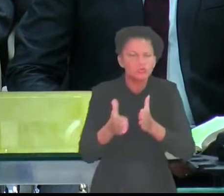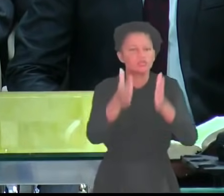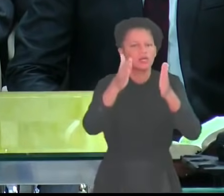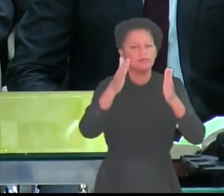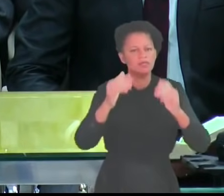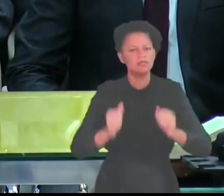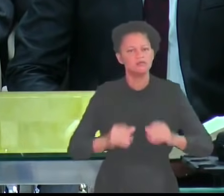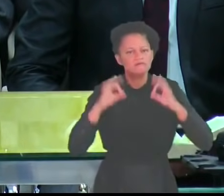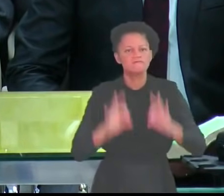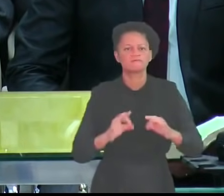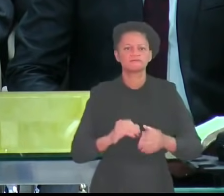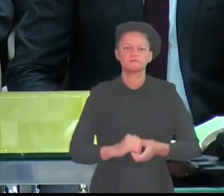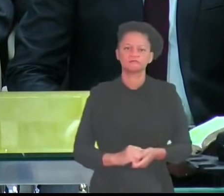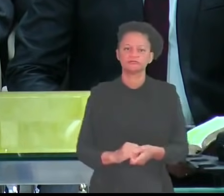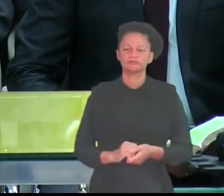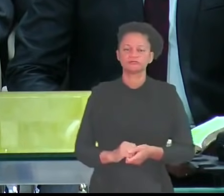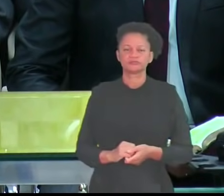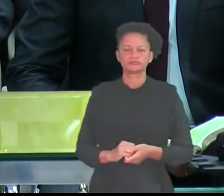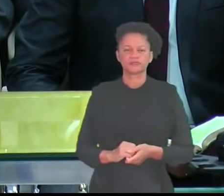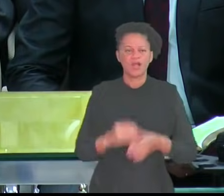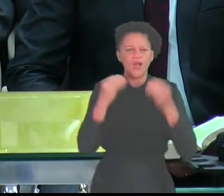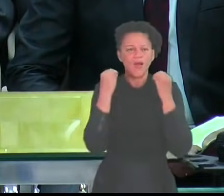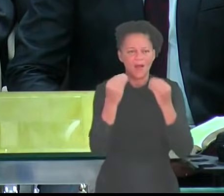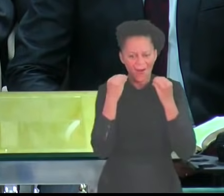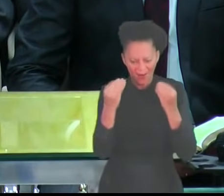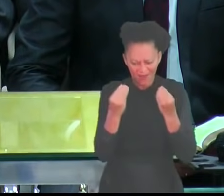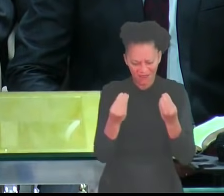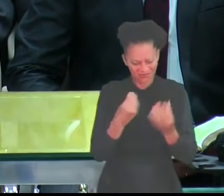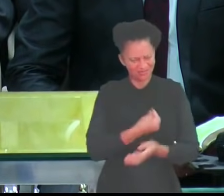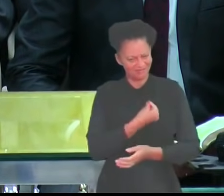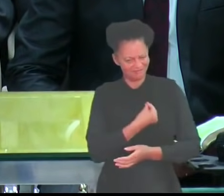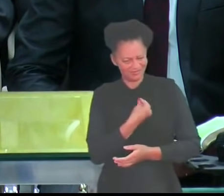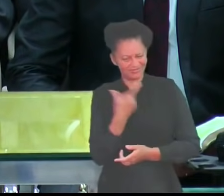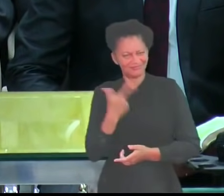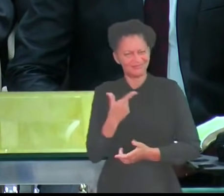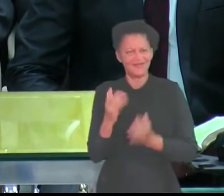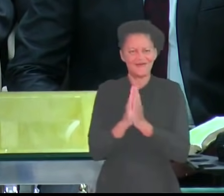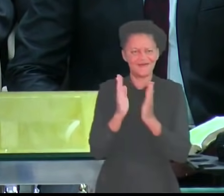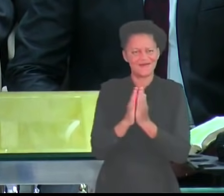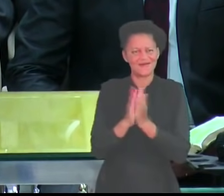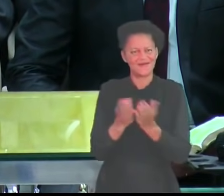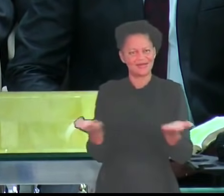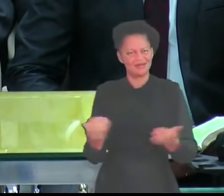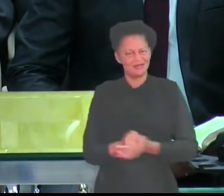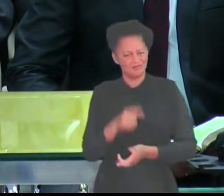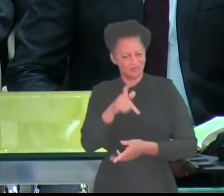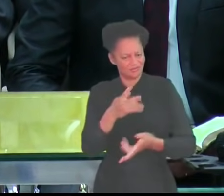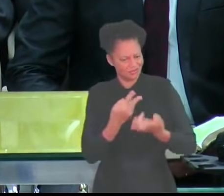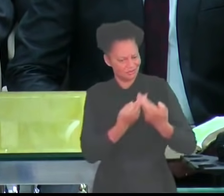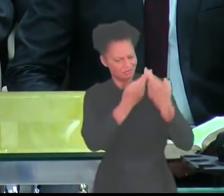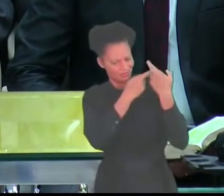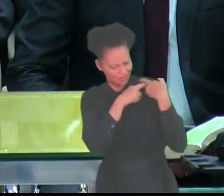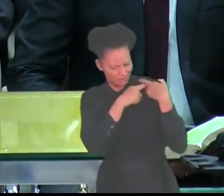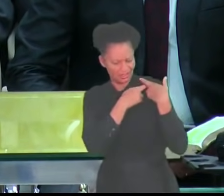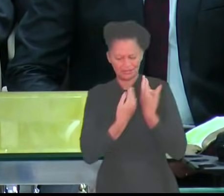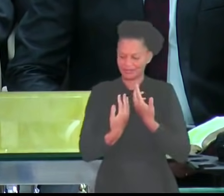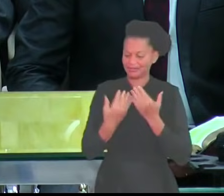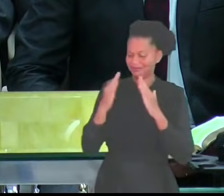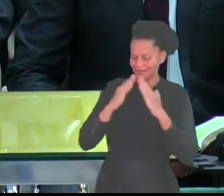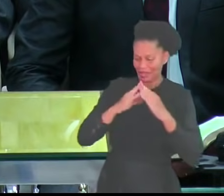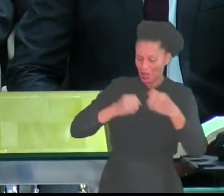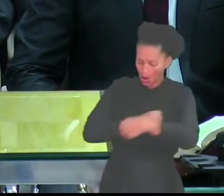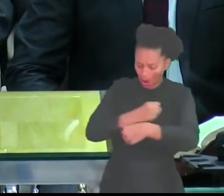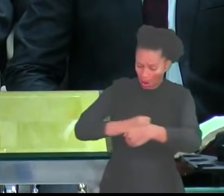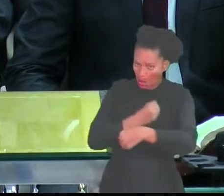veredas. Como é que você vive sem orar? Você que é dona de casa, sabe cozinhar bem, ore